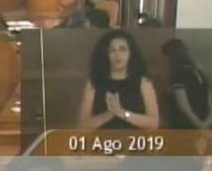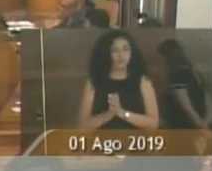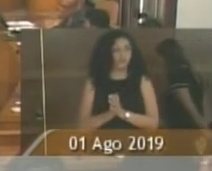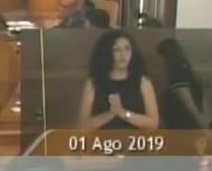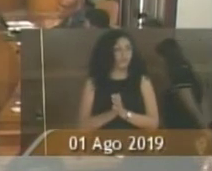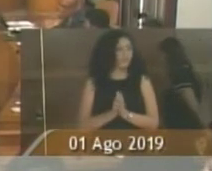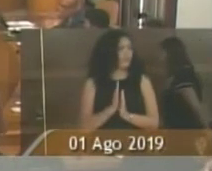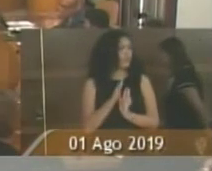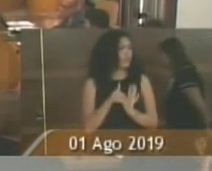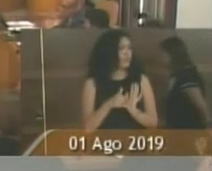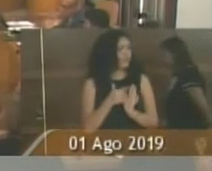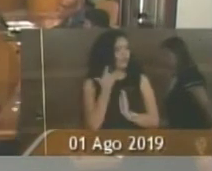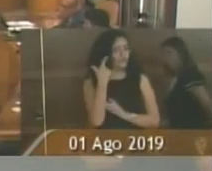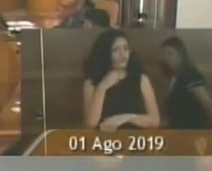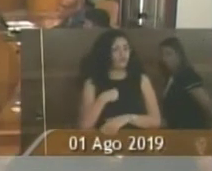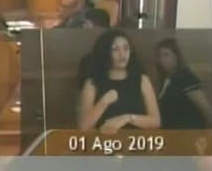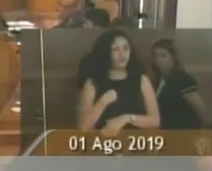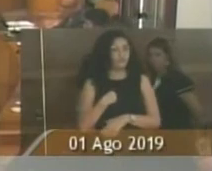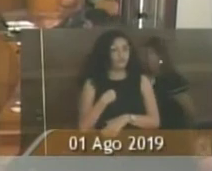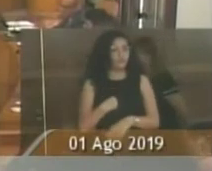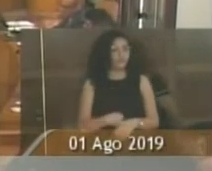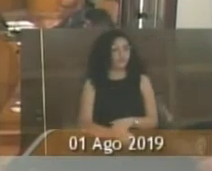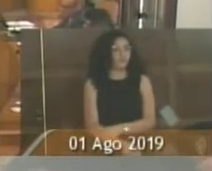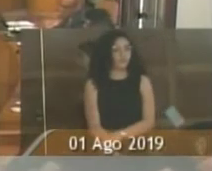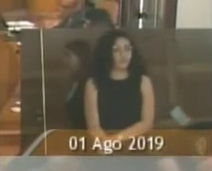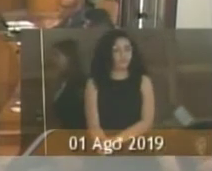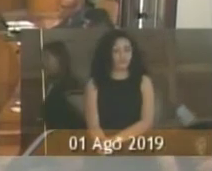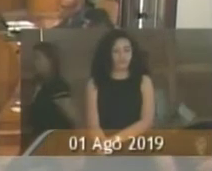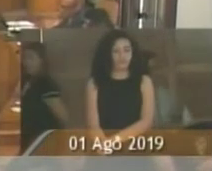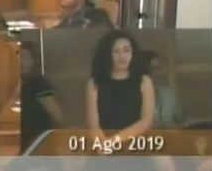está todo mundo aí? Vamos fazer recomposição de cor agora.